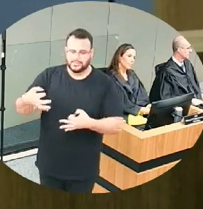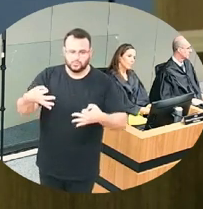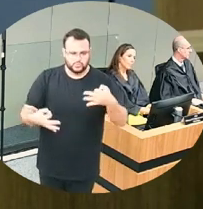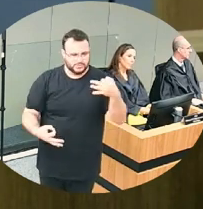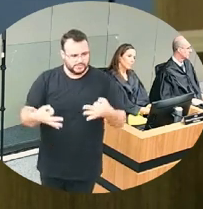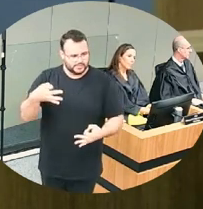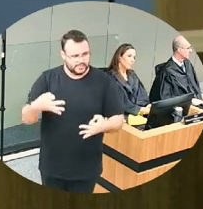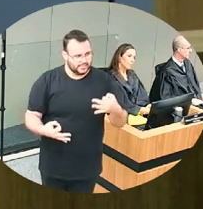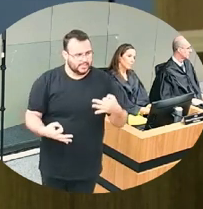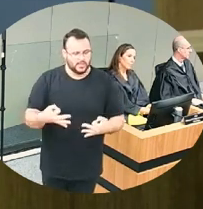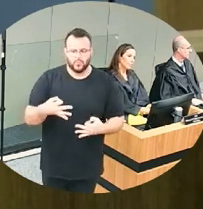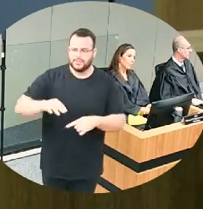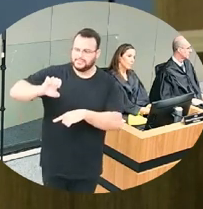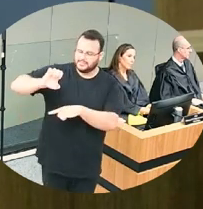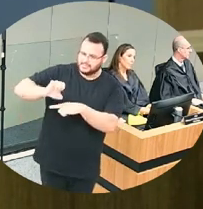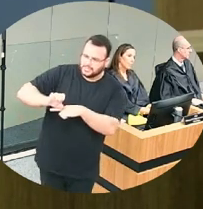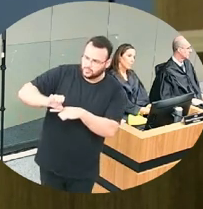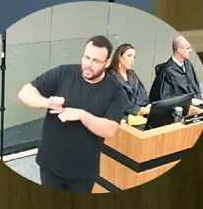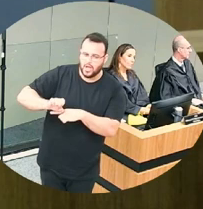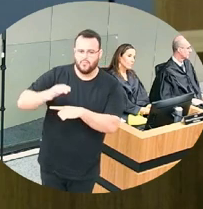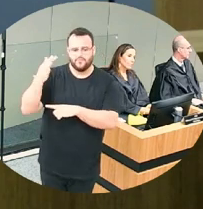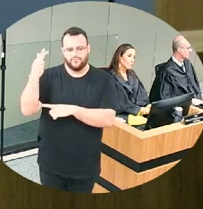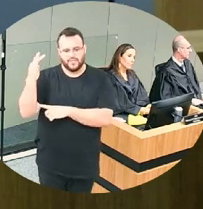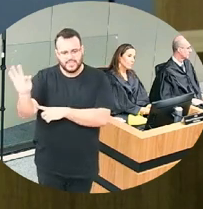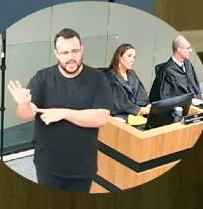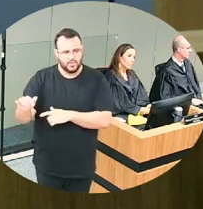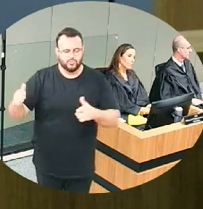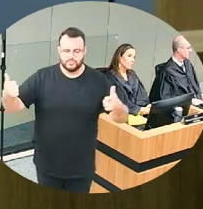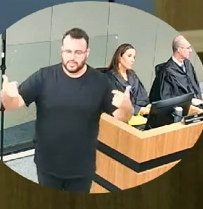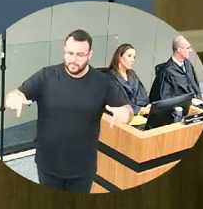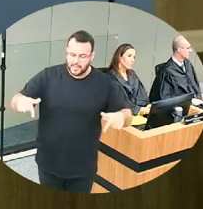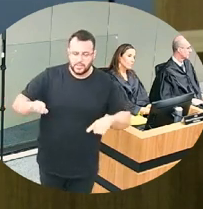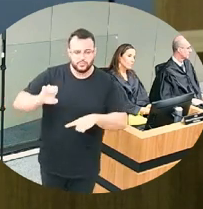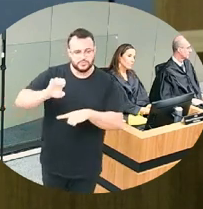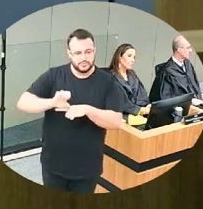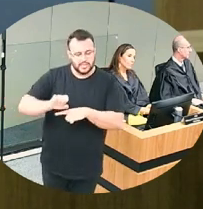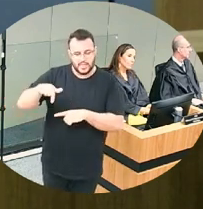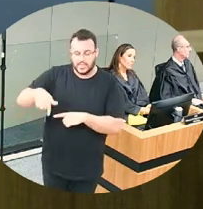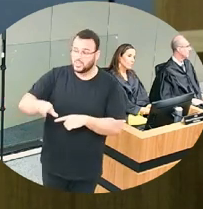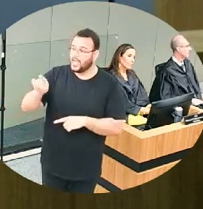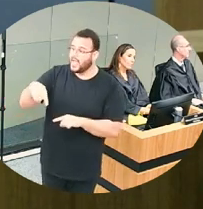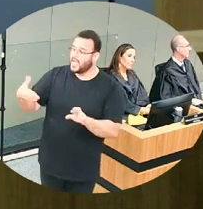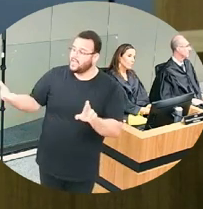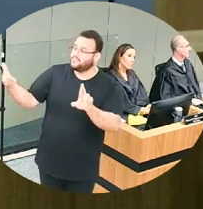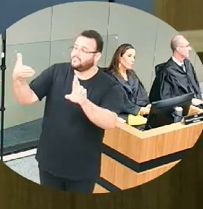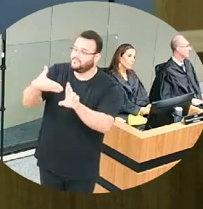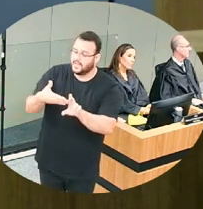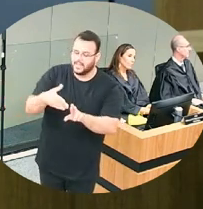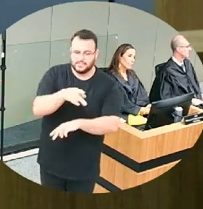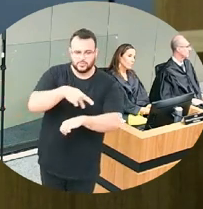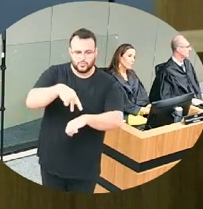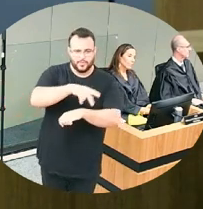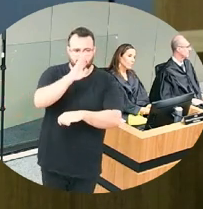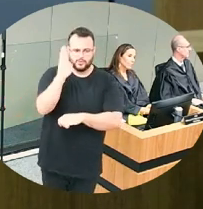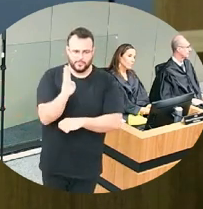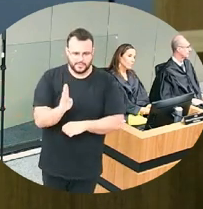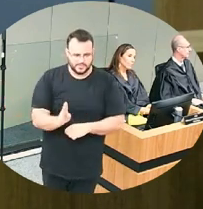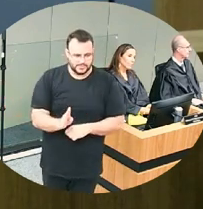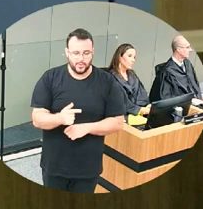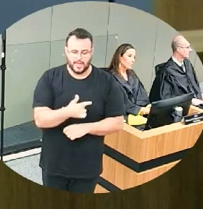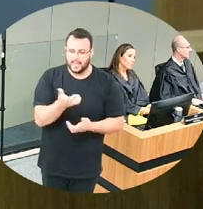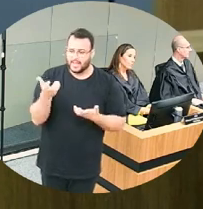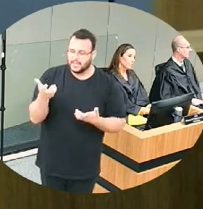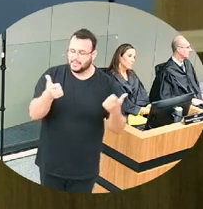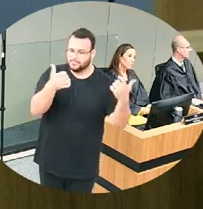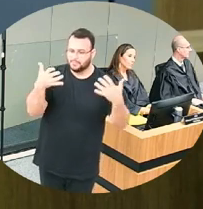judiciário tanto Estadual Federal e o trabalho do nosso Estado que é referência no país e quero